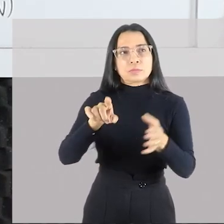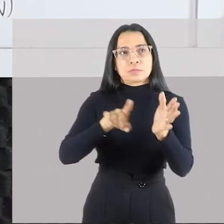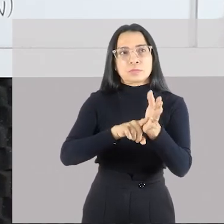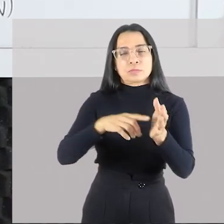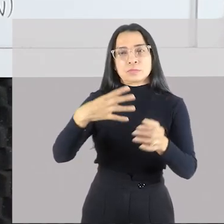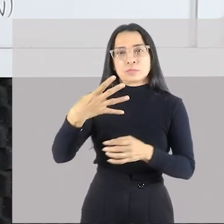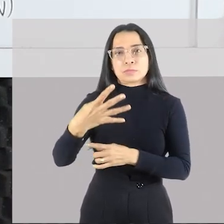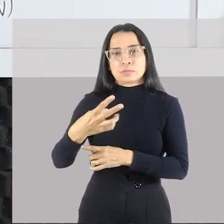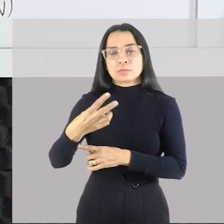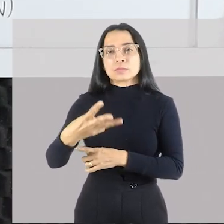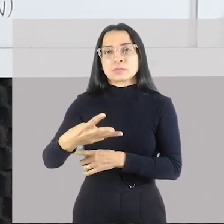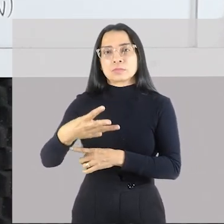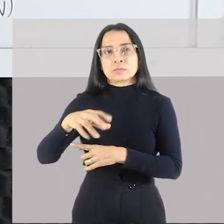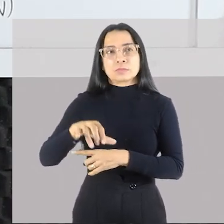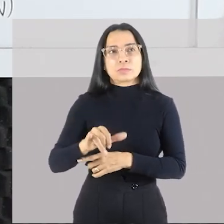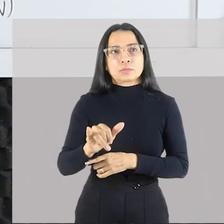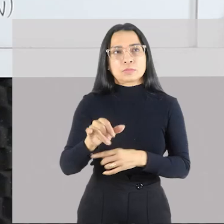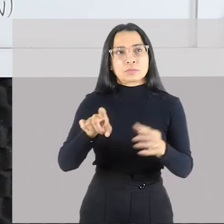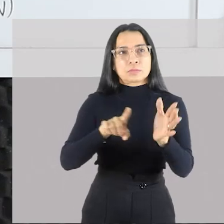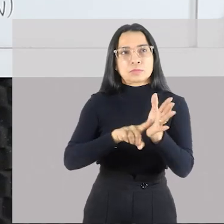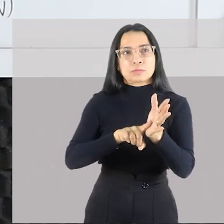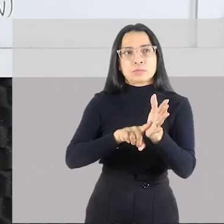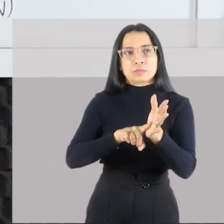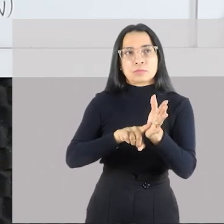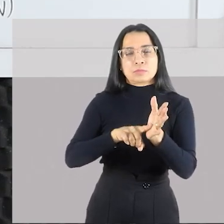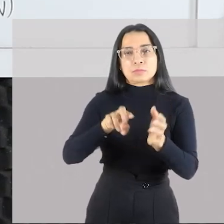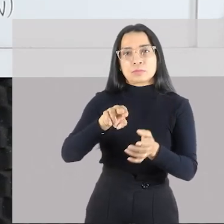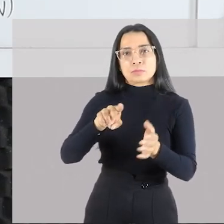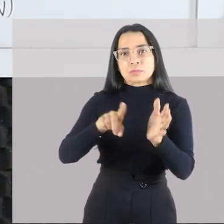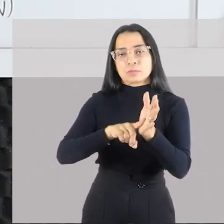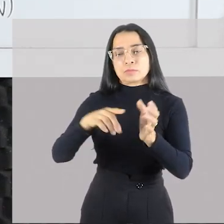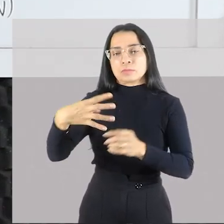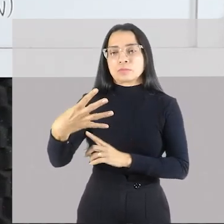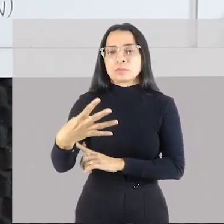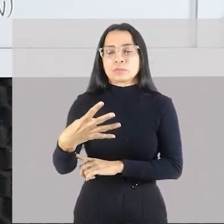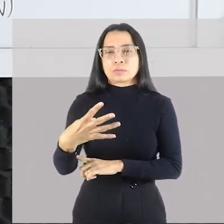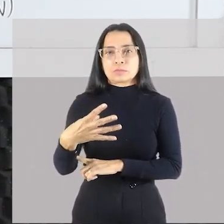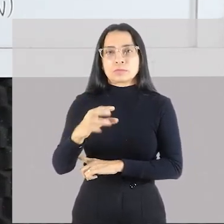menos 3y igual a menos 4.